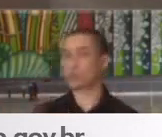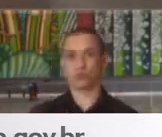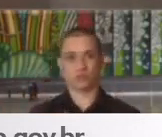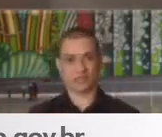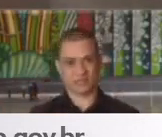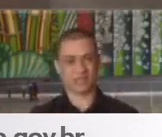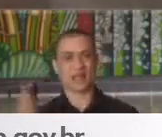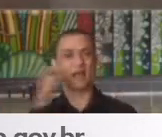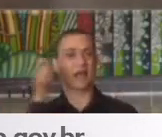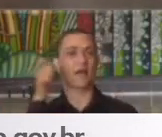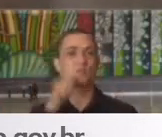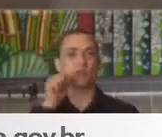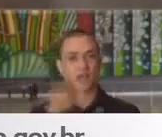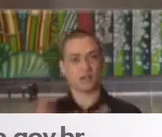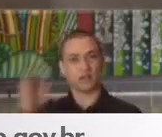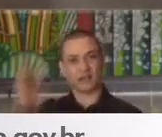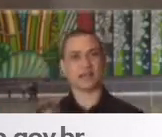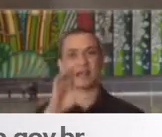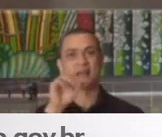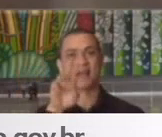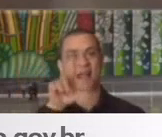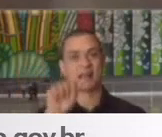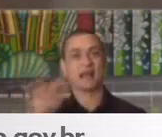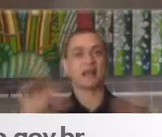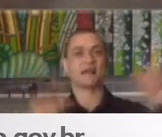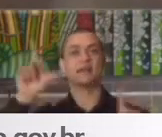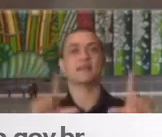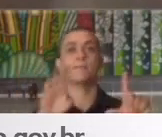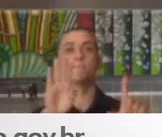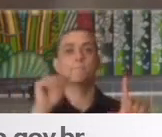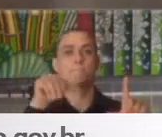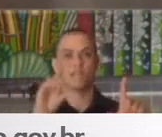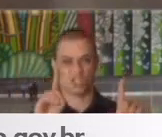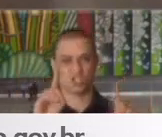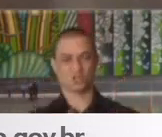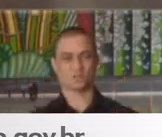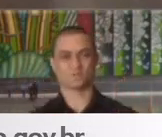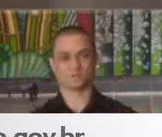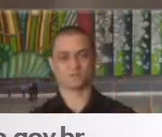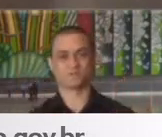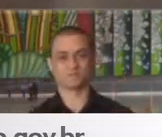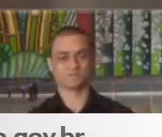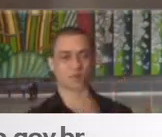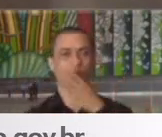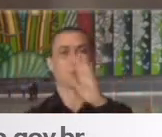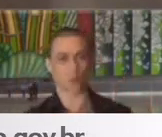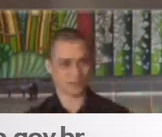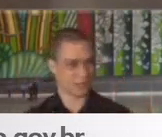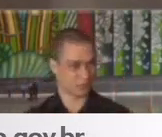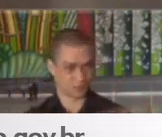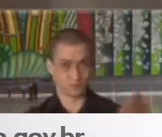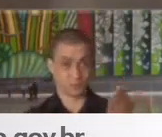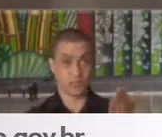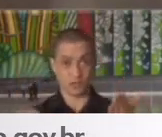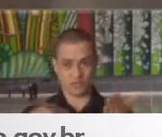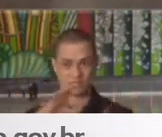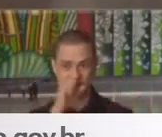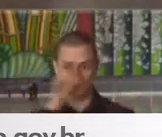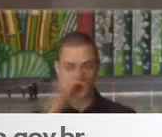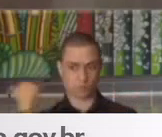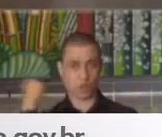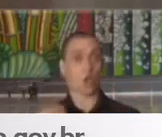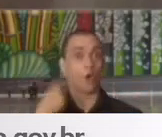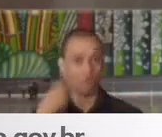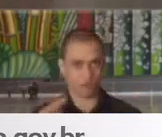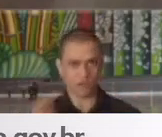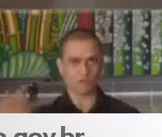da jornalista Carla Ramil, da TV Band. Carla, boa tarde, sua pergunta, por favor. Boa tarde a todos. Governador, a gente viu no fim de semana que mesmo com o